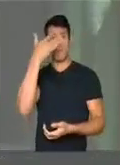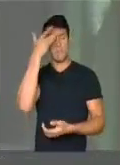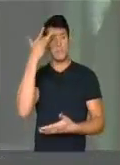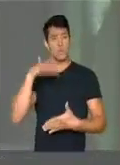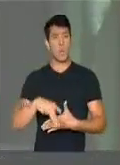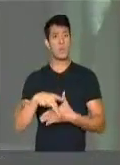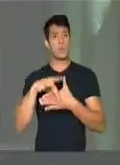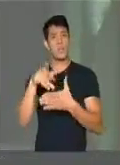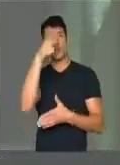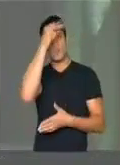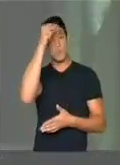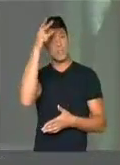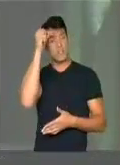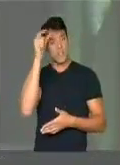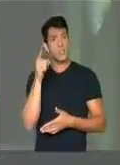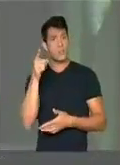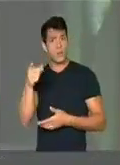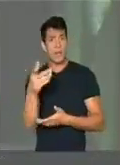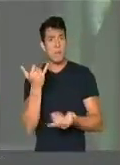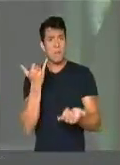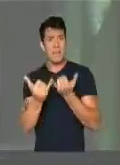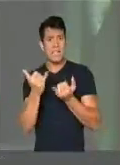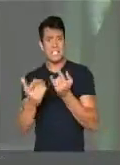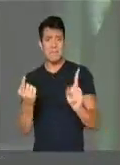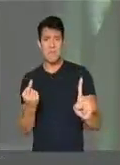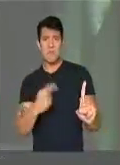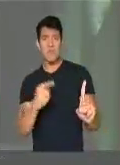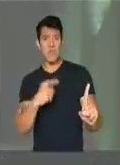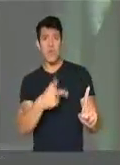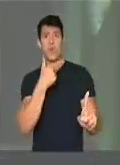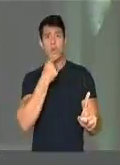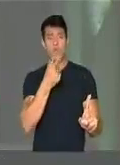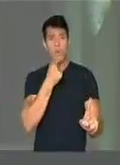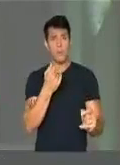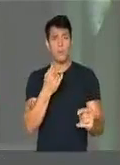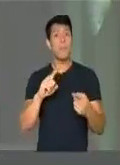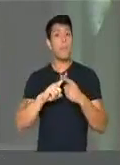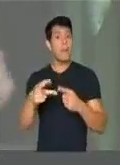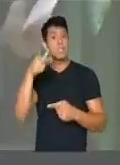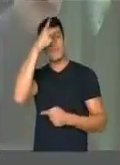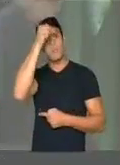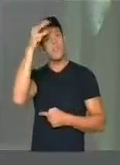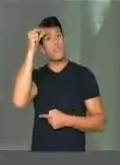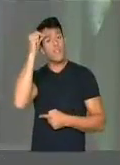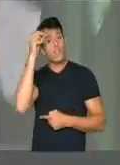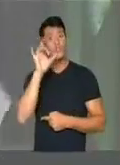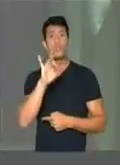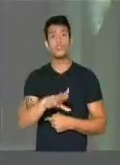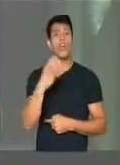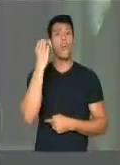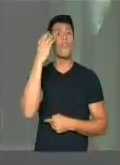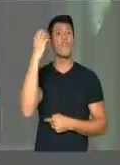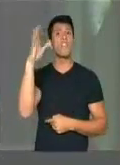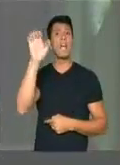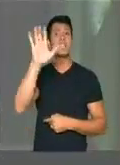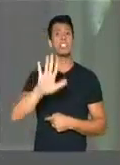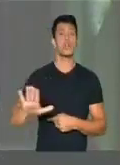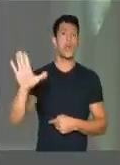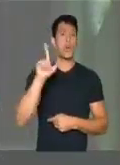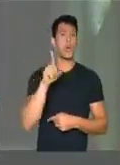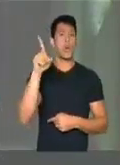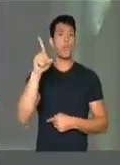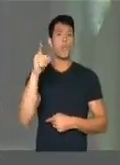o prefeito Zenaldo Coutinho, que vive pela Europa e, quando chega ao